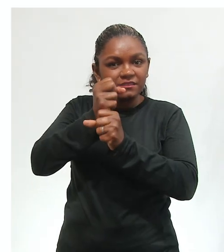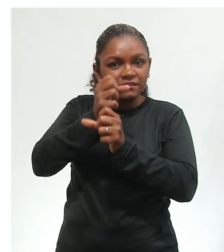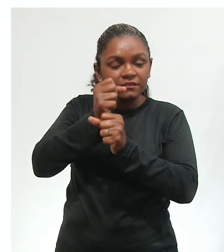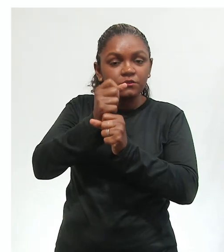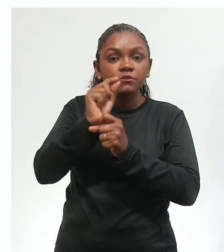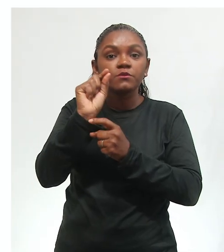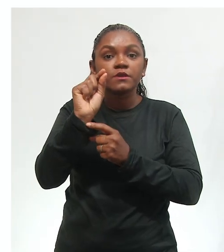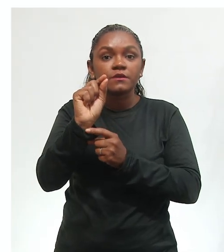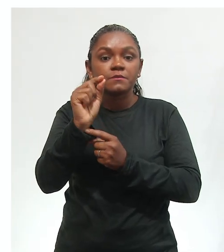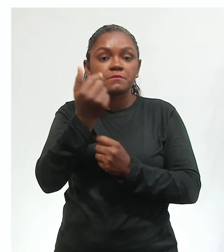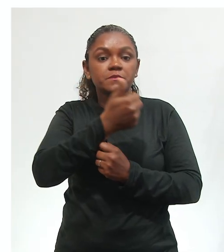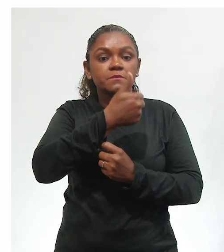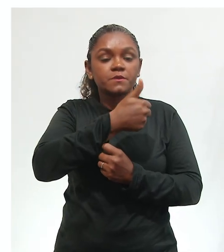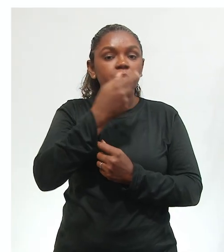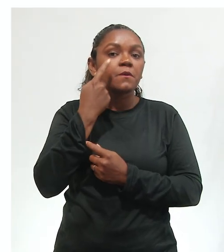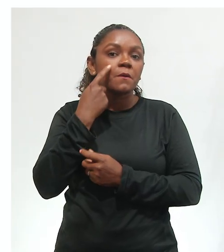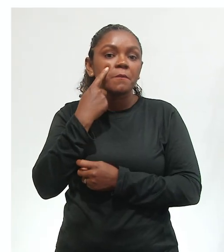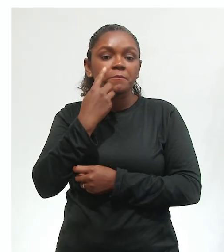por exemplo,